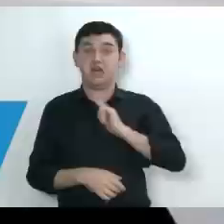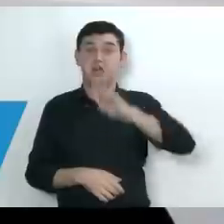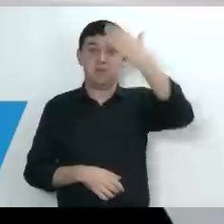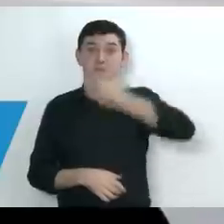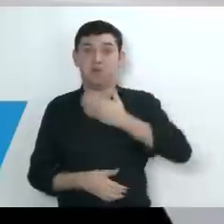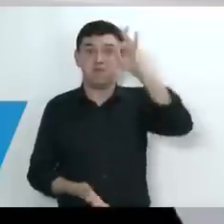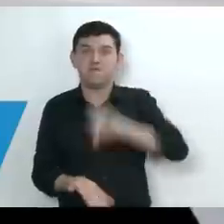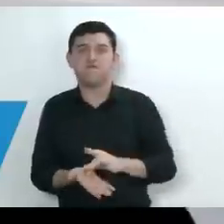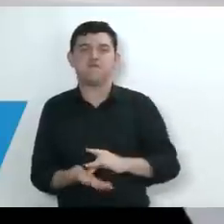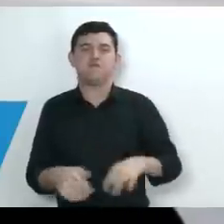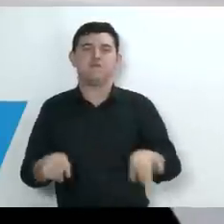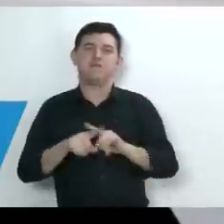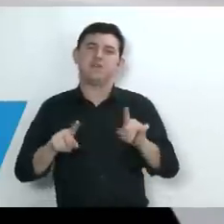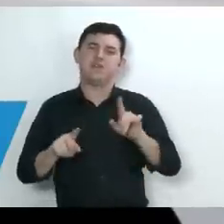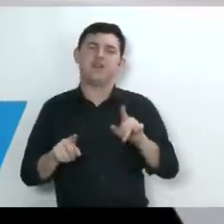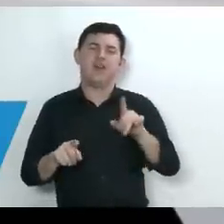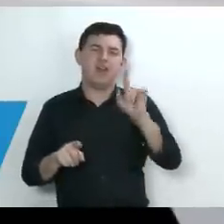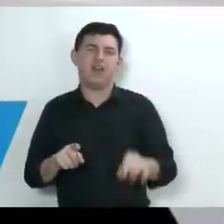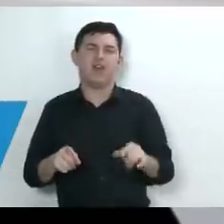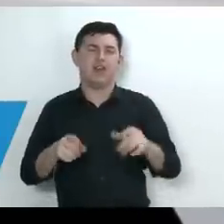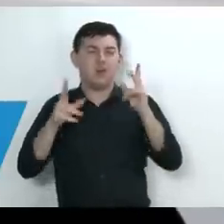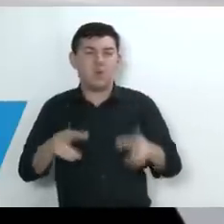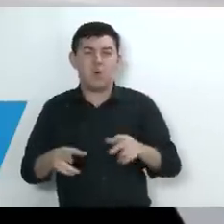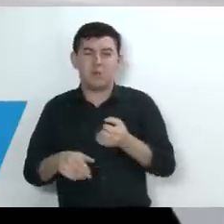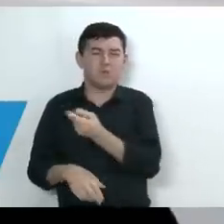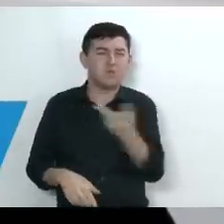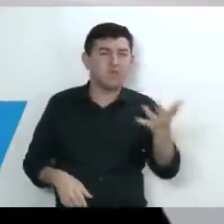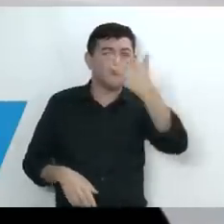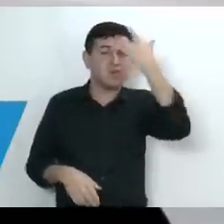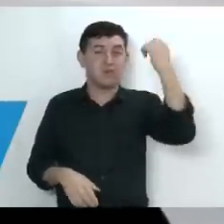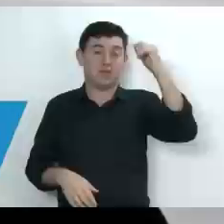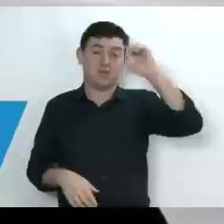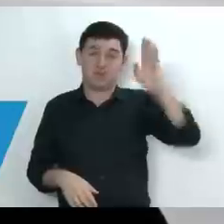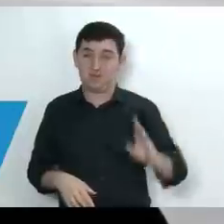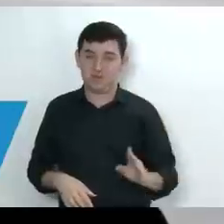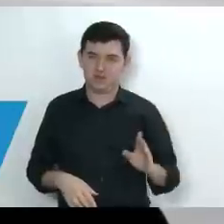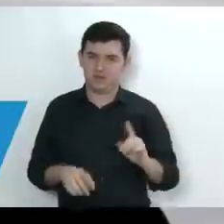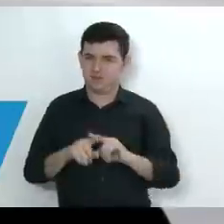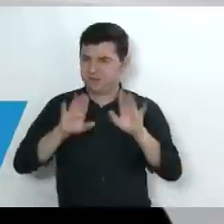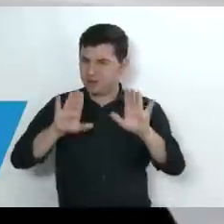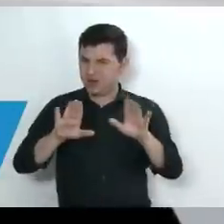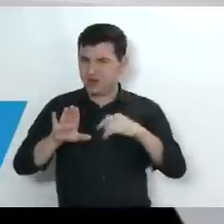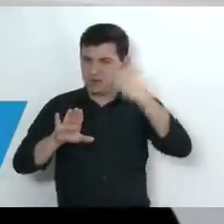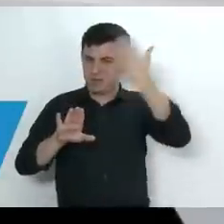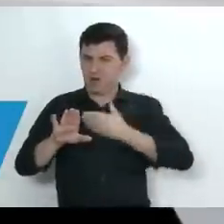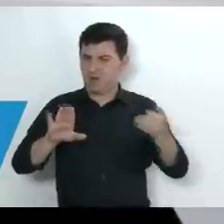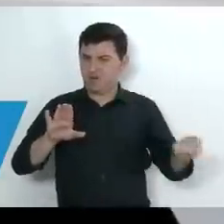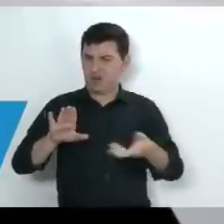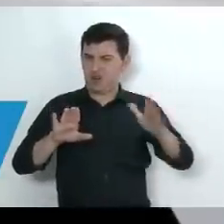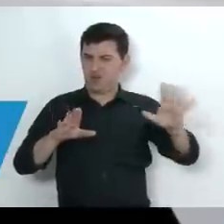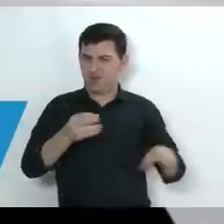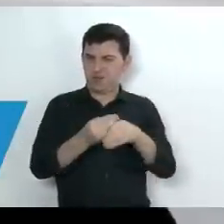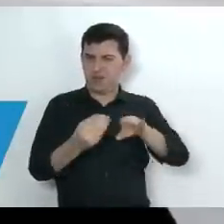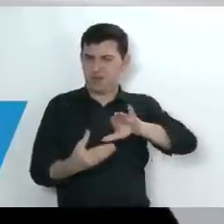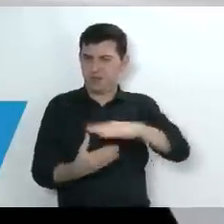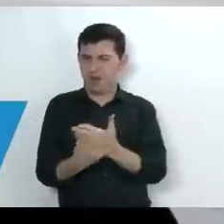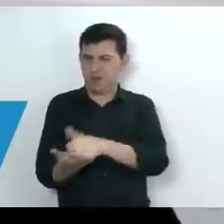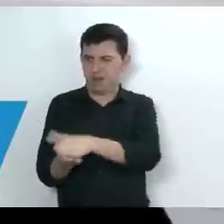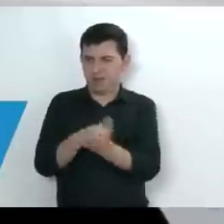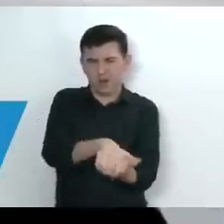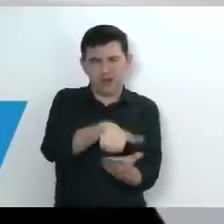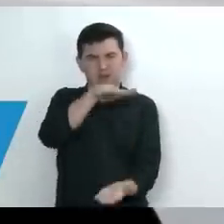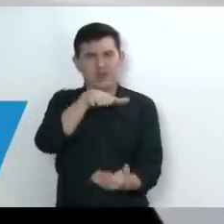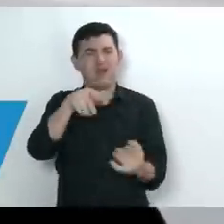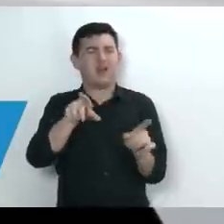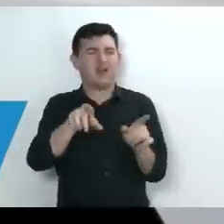talvez idêntica, à de milhões de brasileiros, que as novas provas trazidas aos autos muito provavelmente correspondam